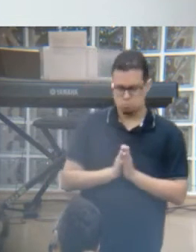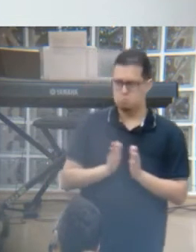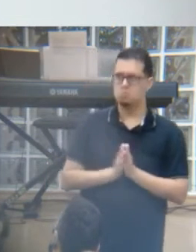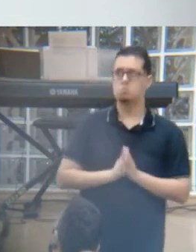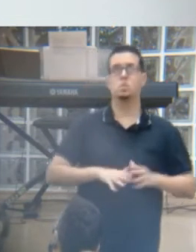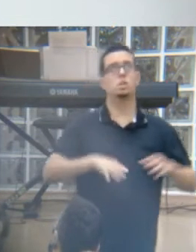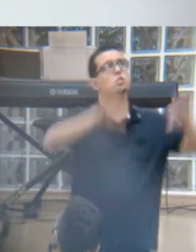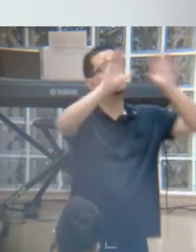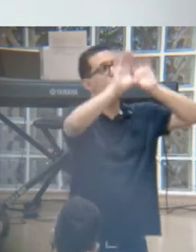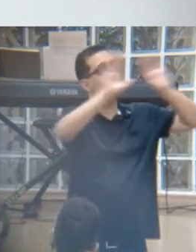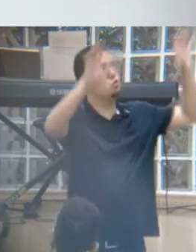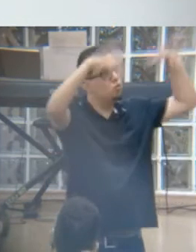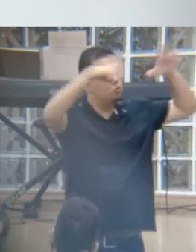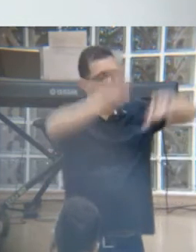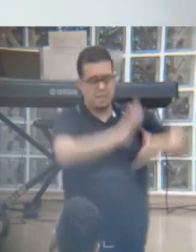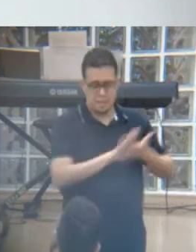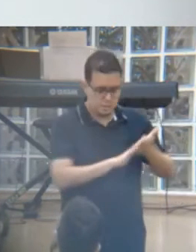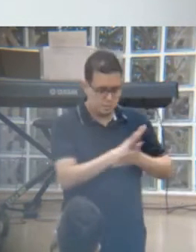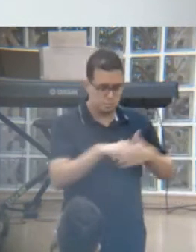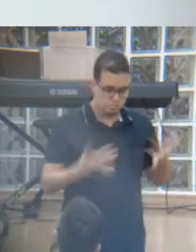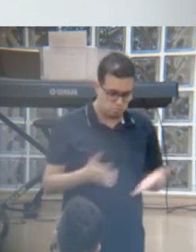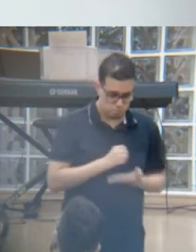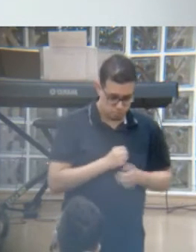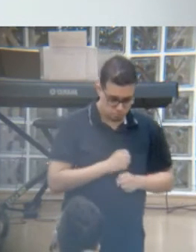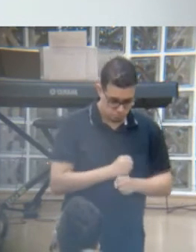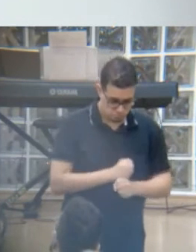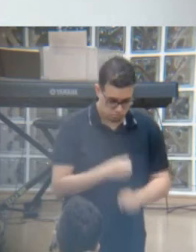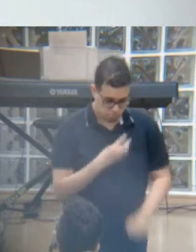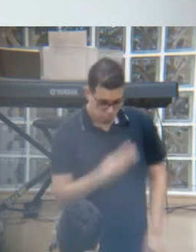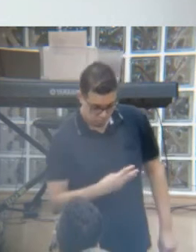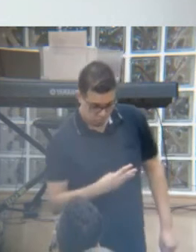e 6 meses não choveu.